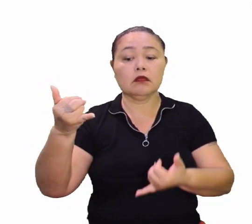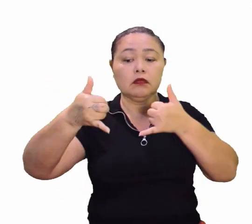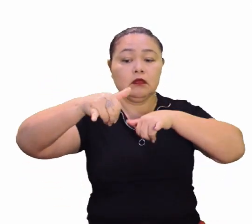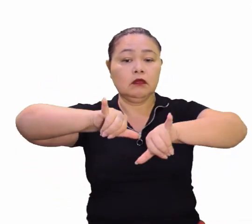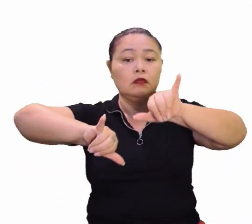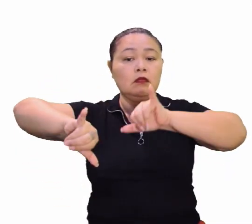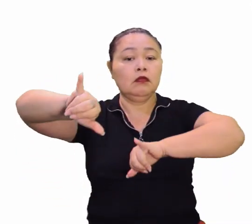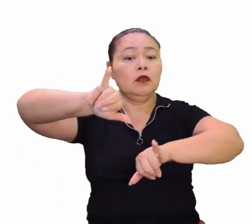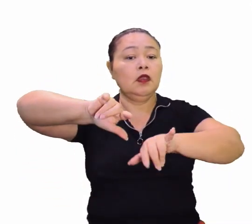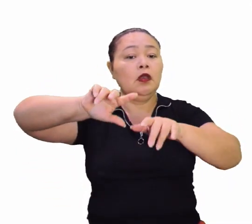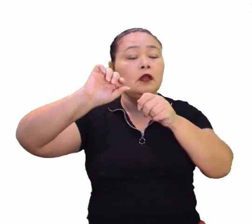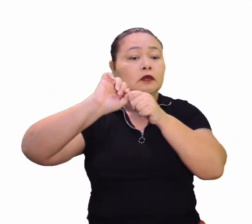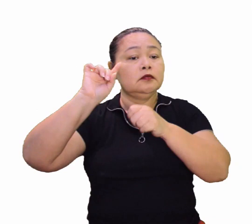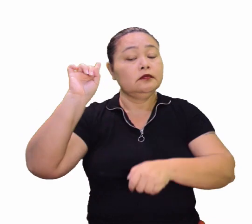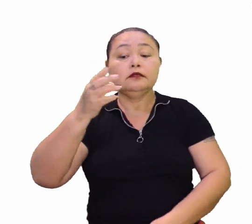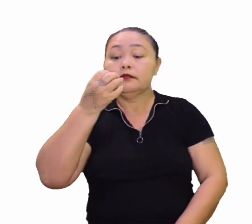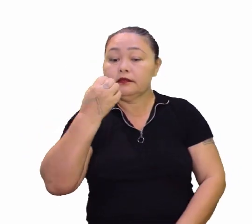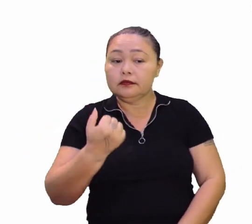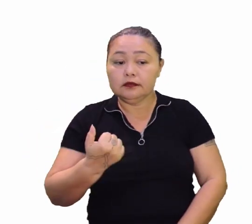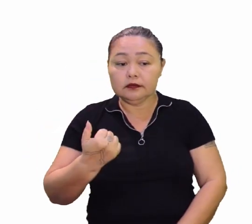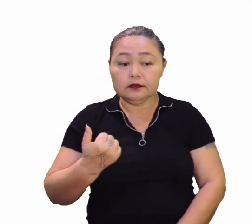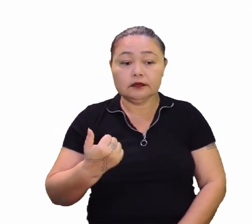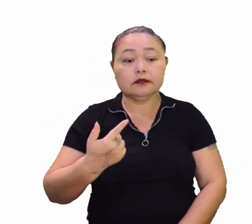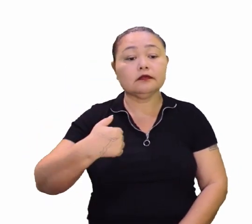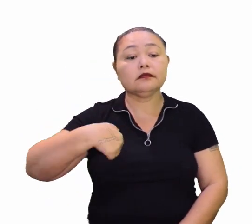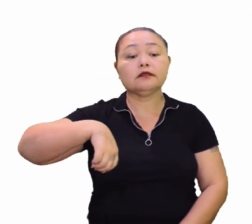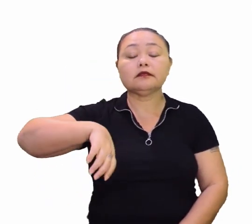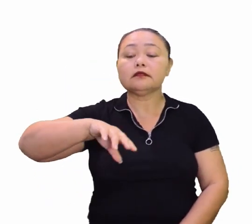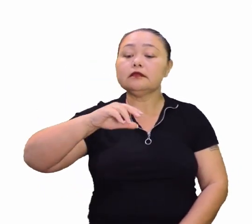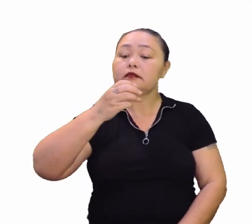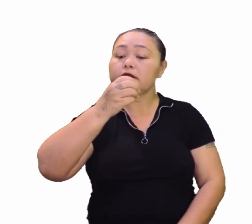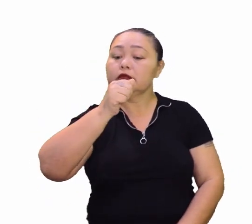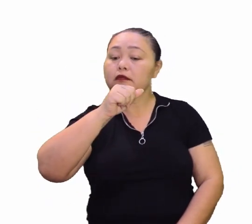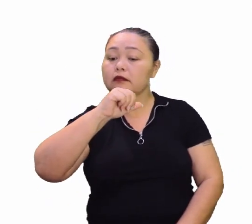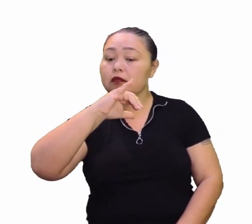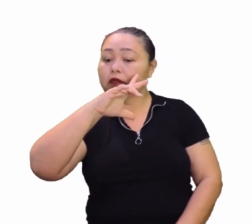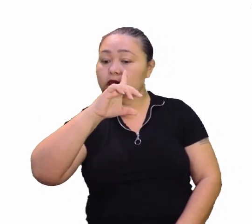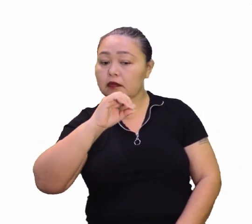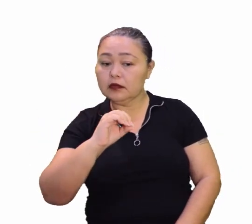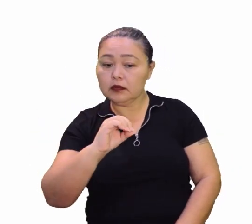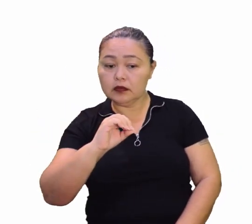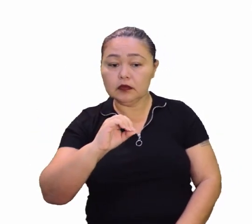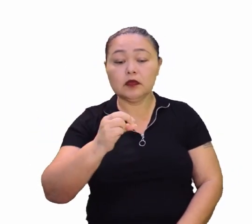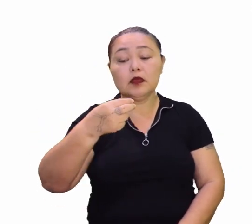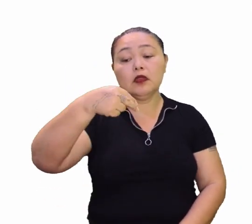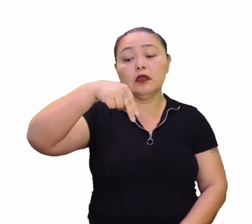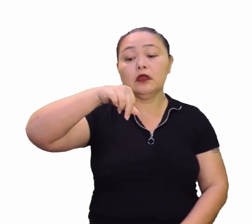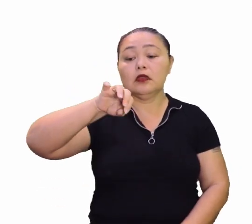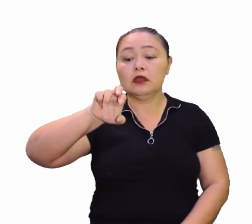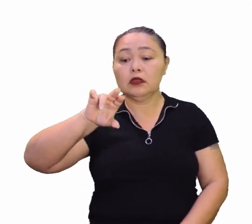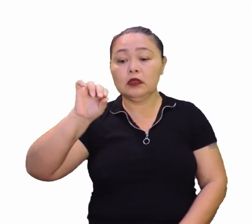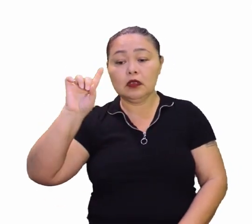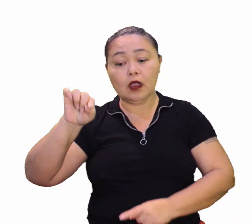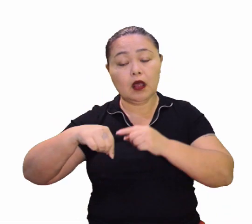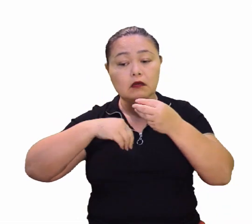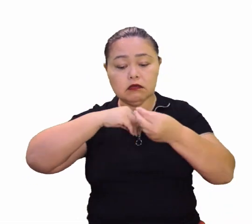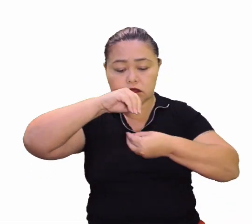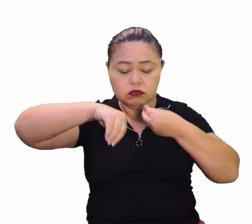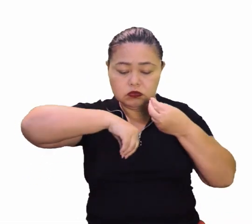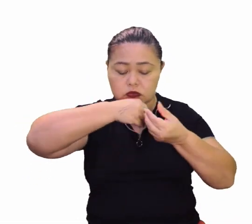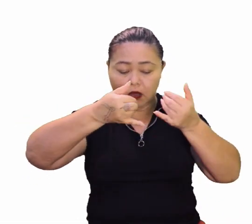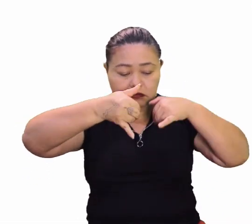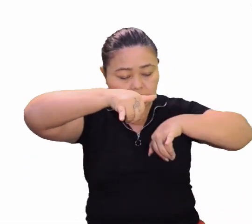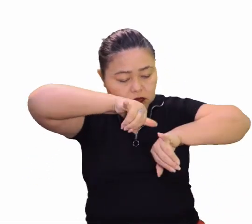química, né, Rogério? Muito bem. Ácido sulfúrico, ácido nítrico. Exato. Então, eles já são uma reação